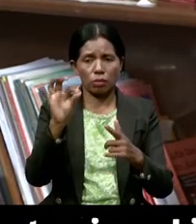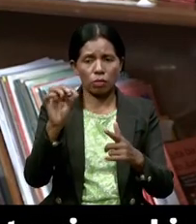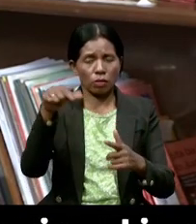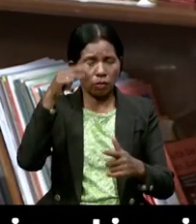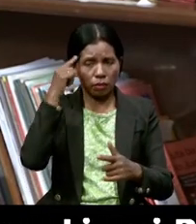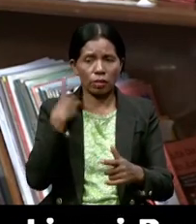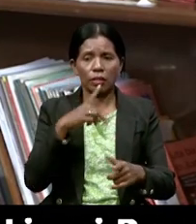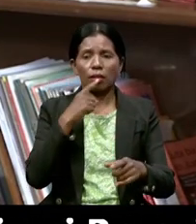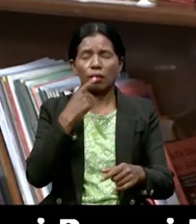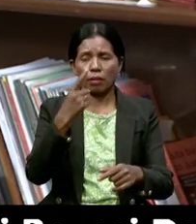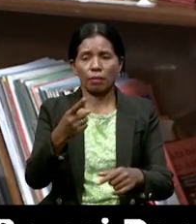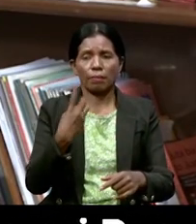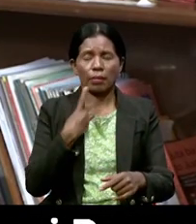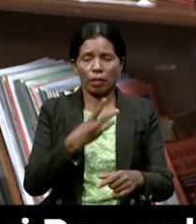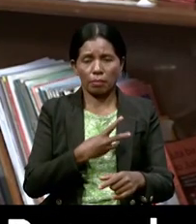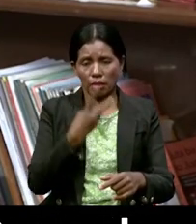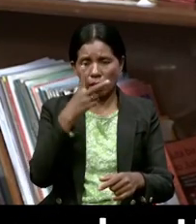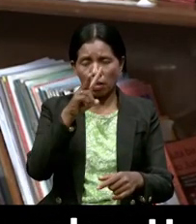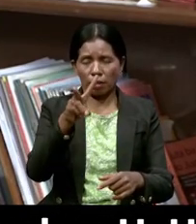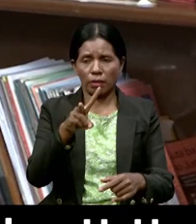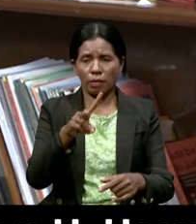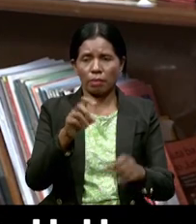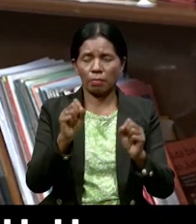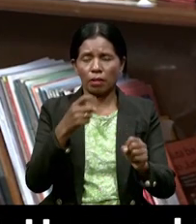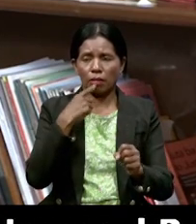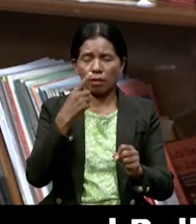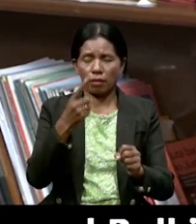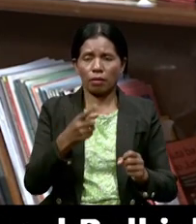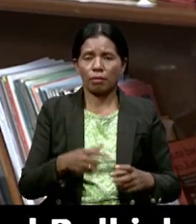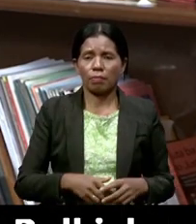a menininha, ponto de vista, a tubela de Han